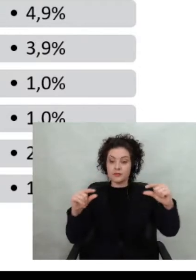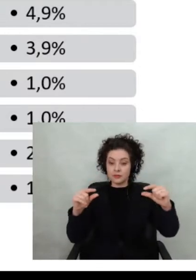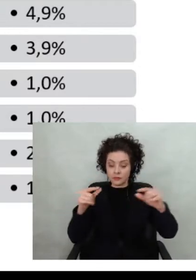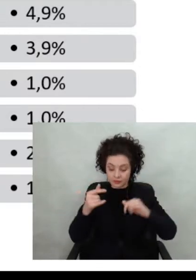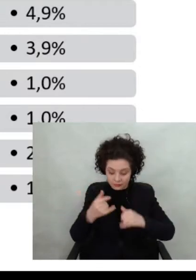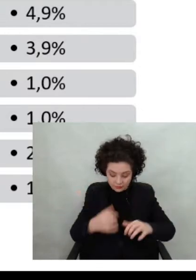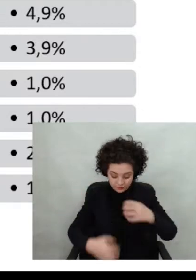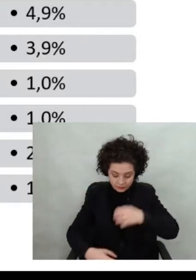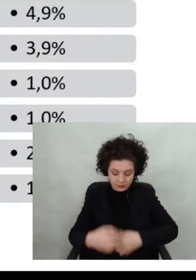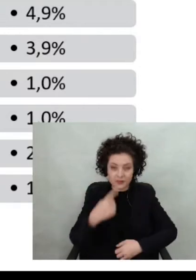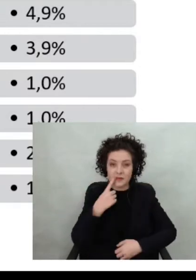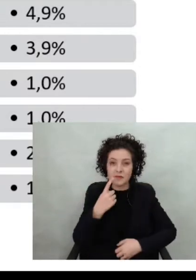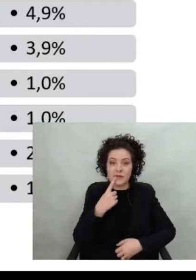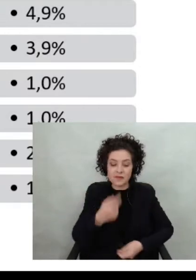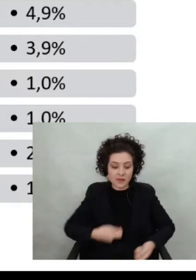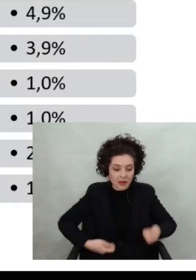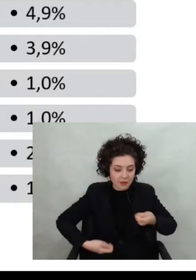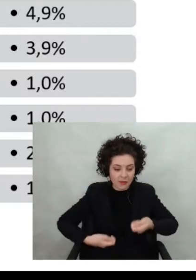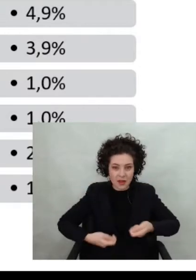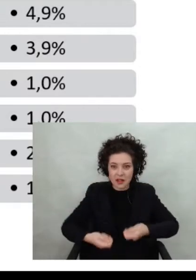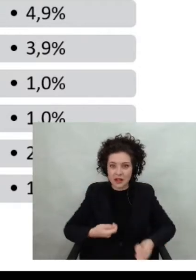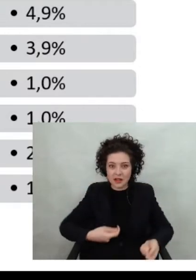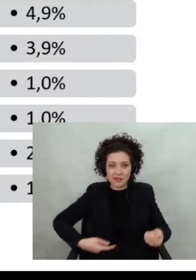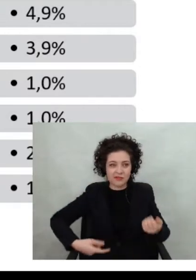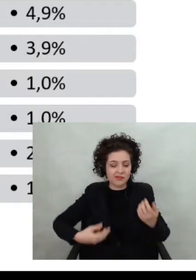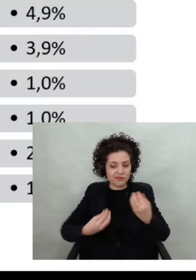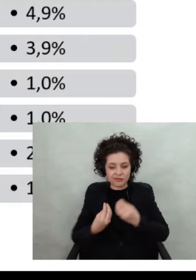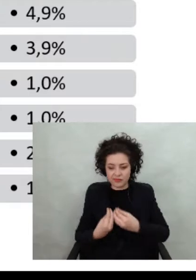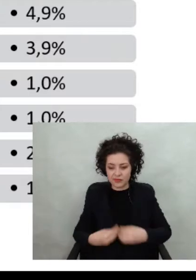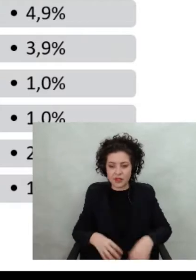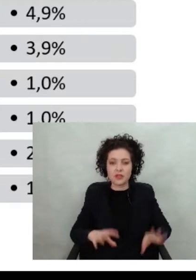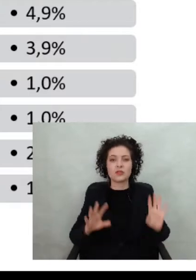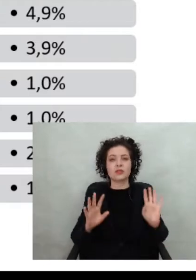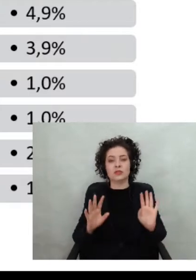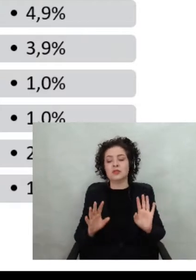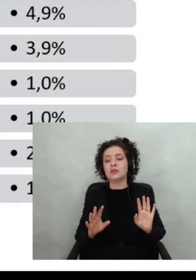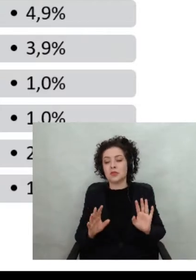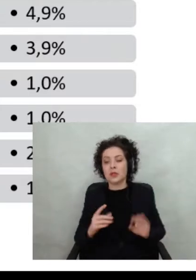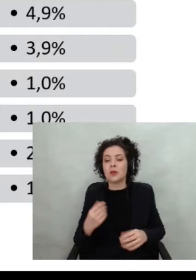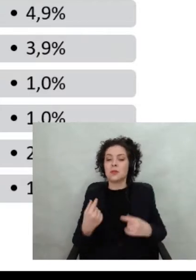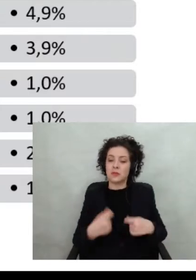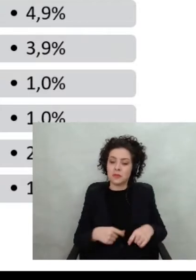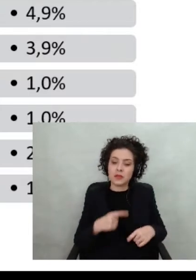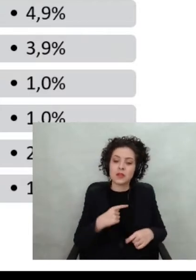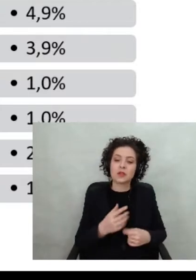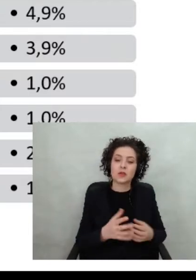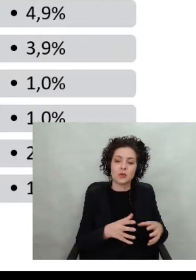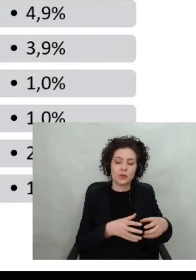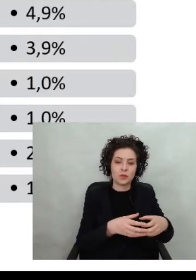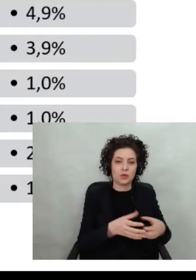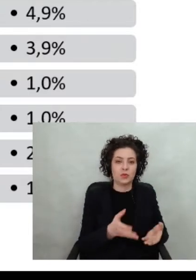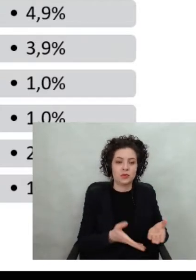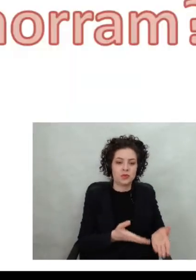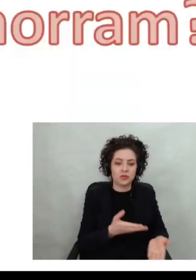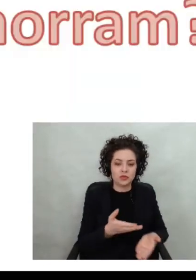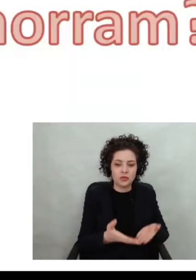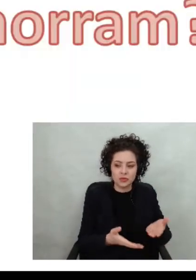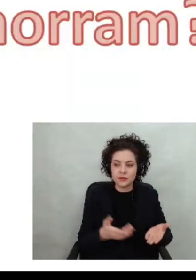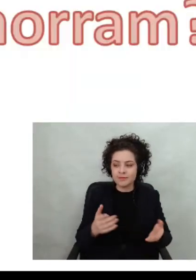terapia intensiva, em que nós precisamos, sim, de um time de intensivistas para cuidar de um paciente de extrema